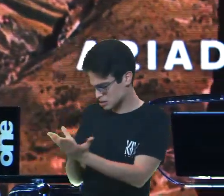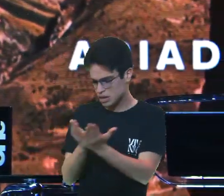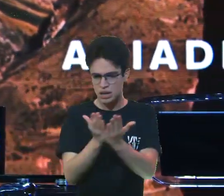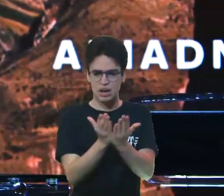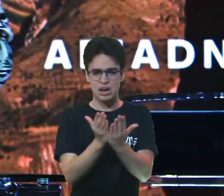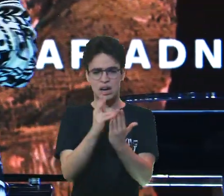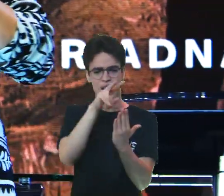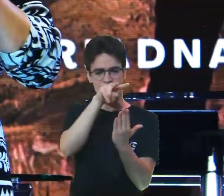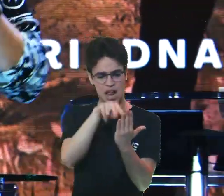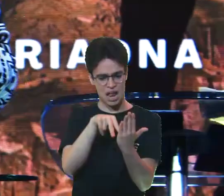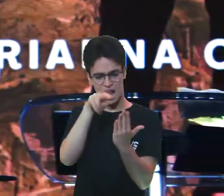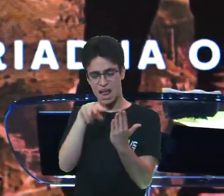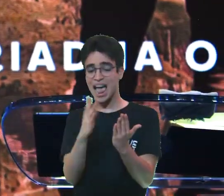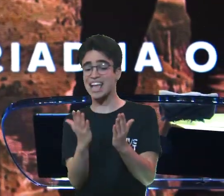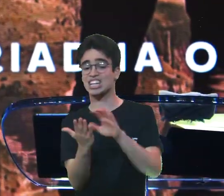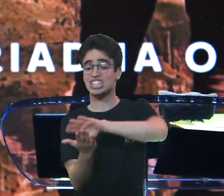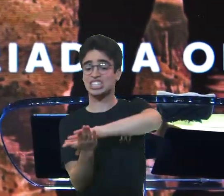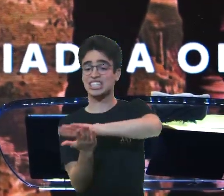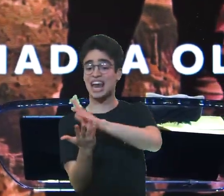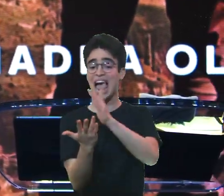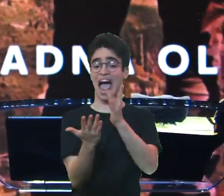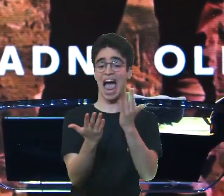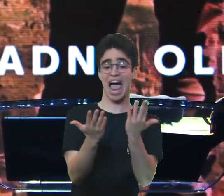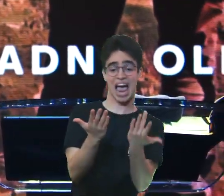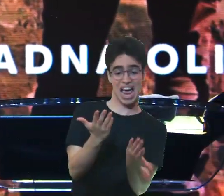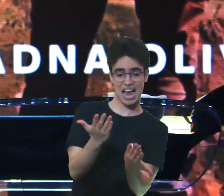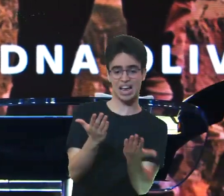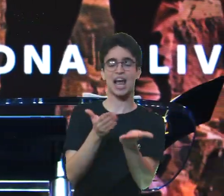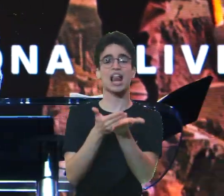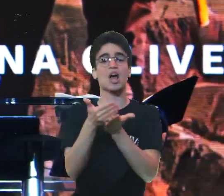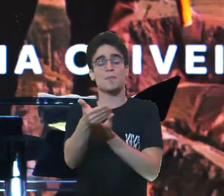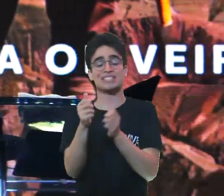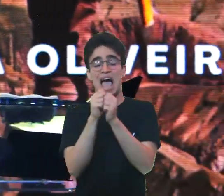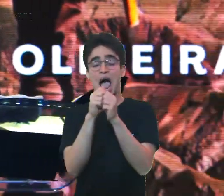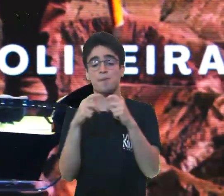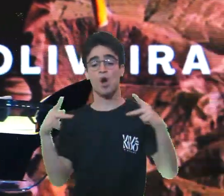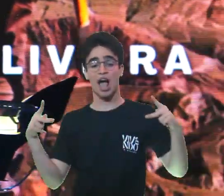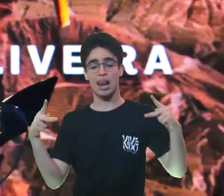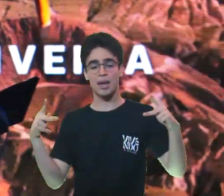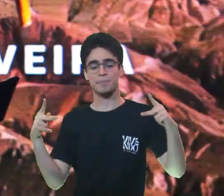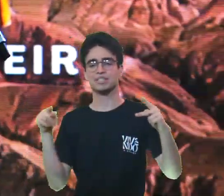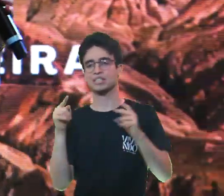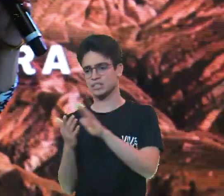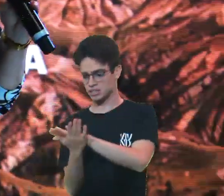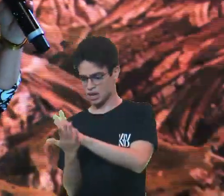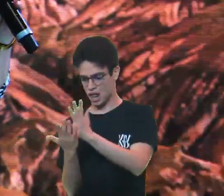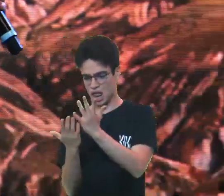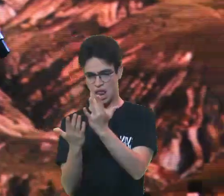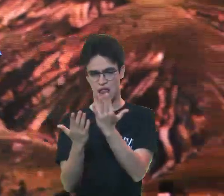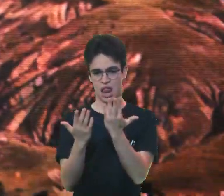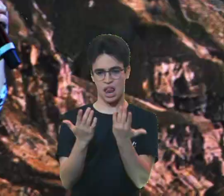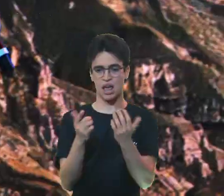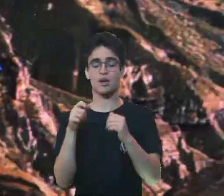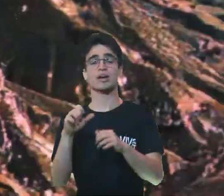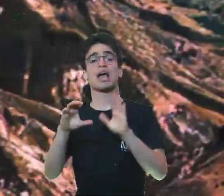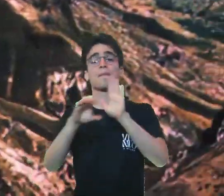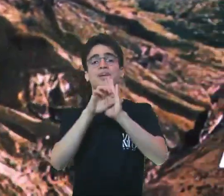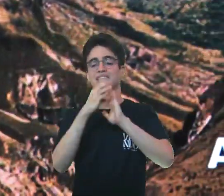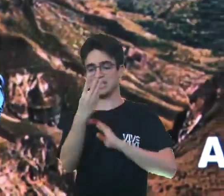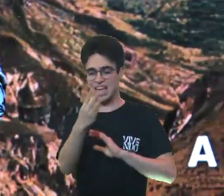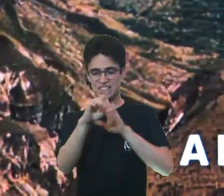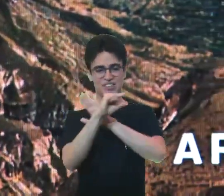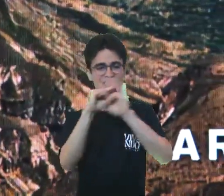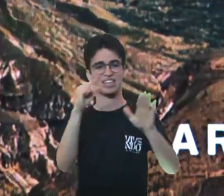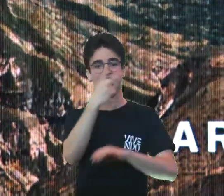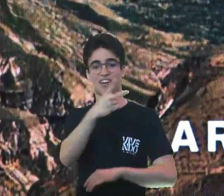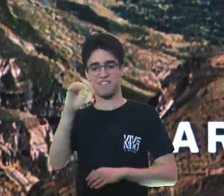a Bíblia de trás para frente. E ela começa pelo livro de Apocalipse, e quando ela chega no capítulo 3, versículo